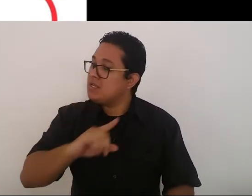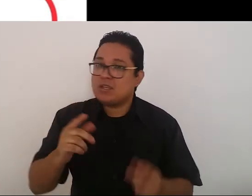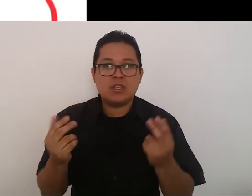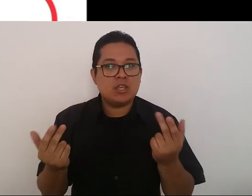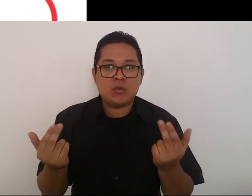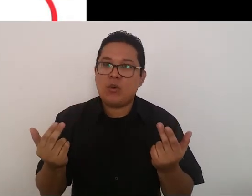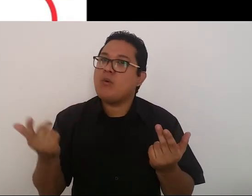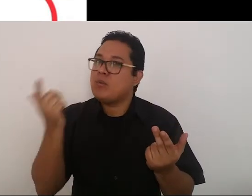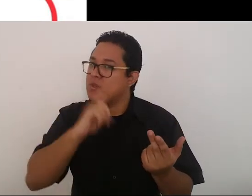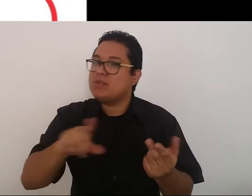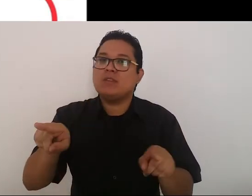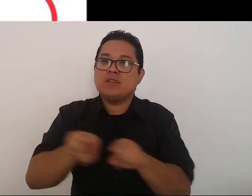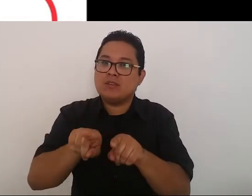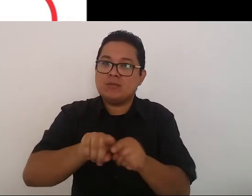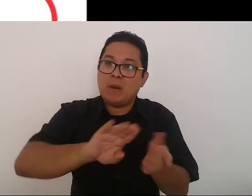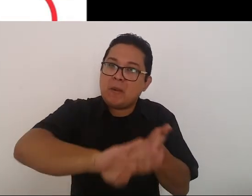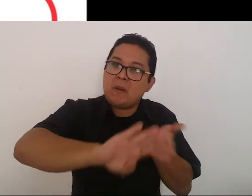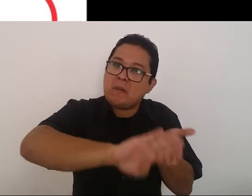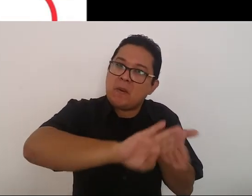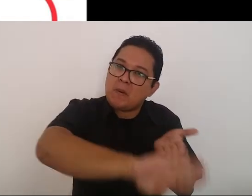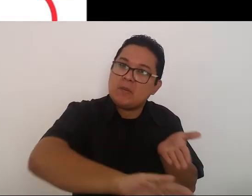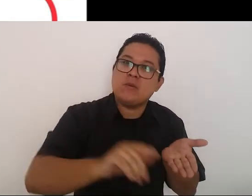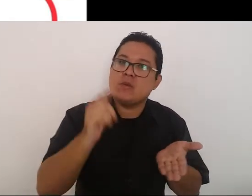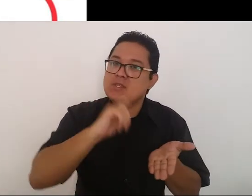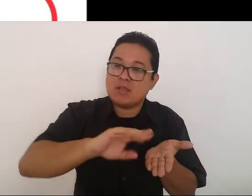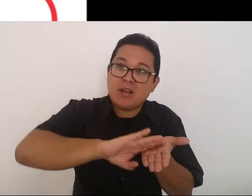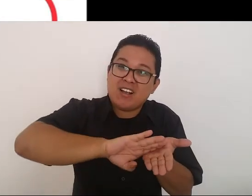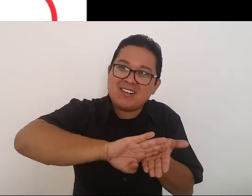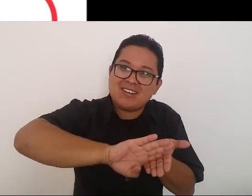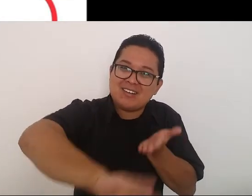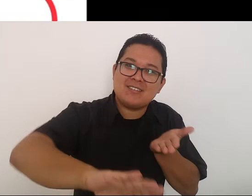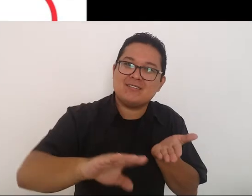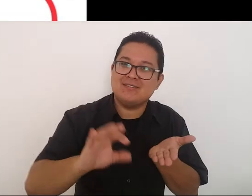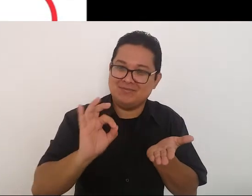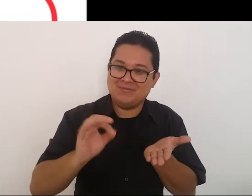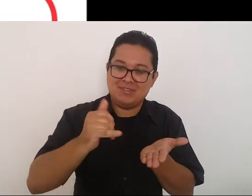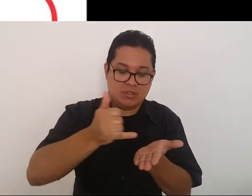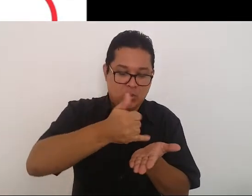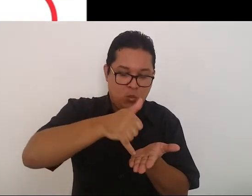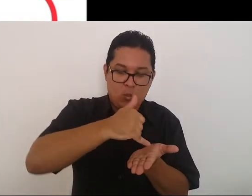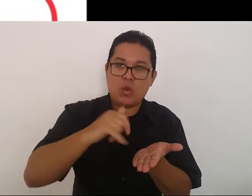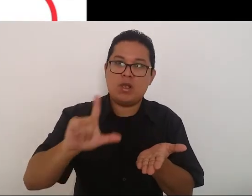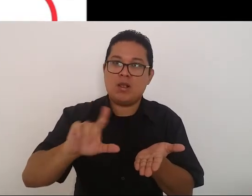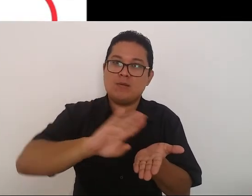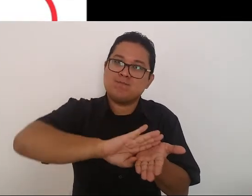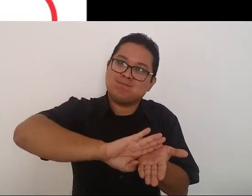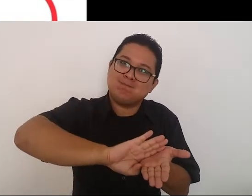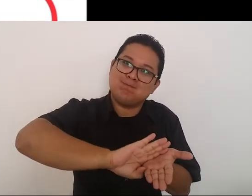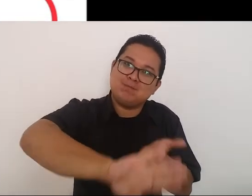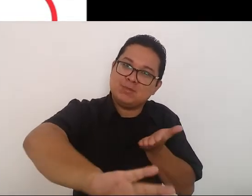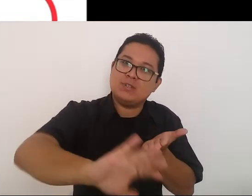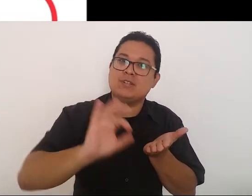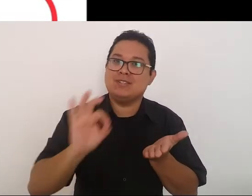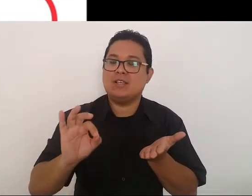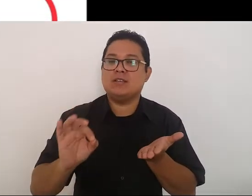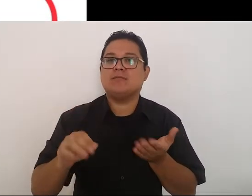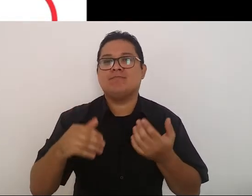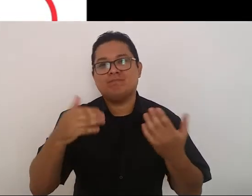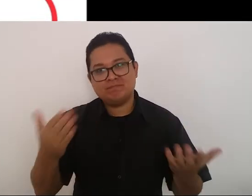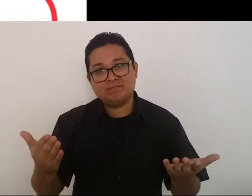a questão da lipoproteica. Então, são os mecanismos que a gente